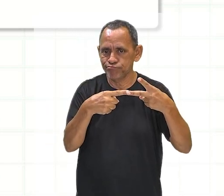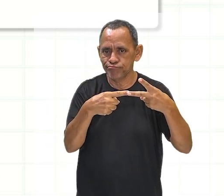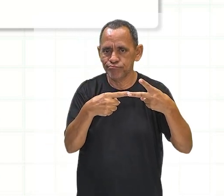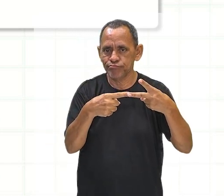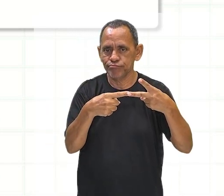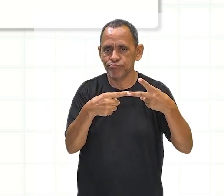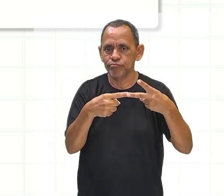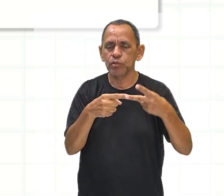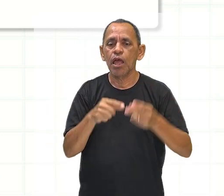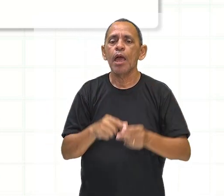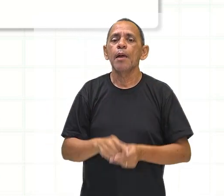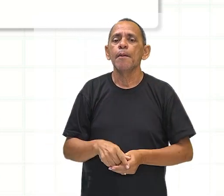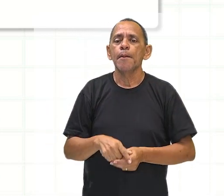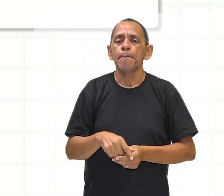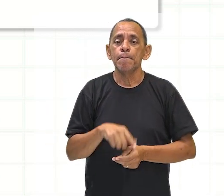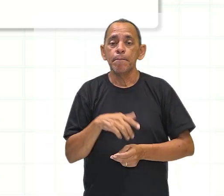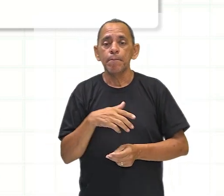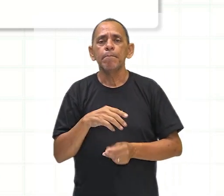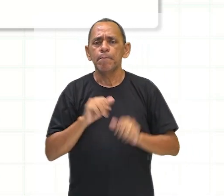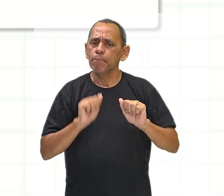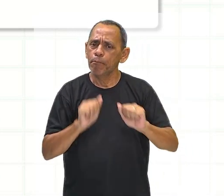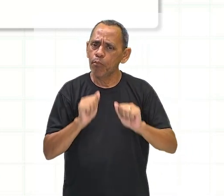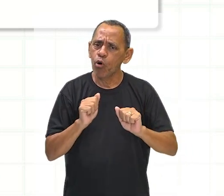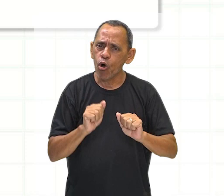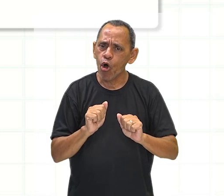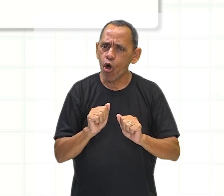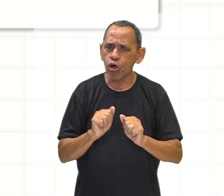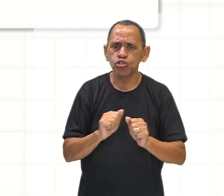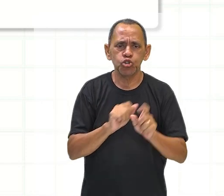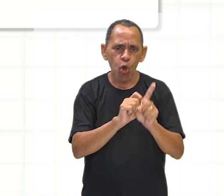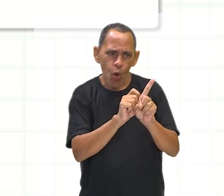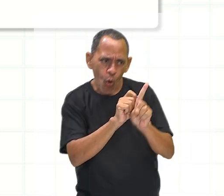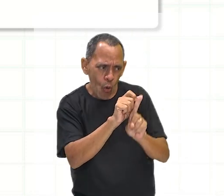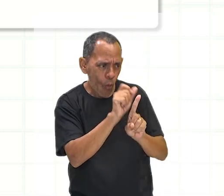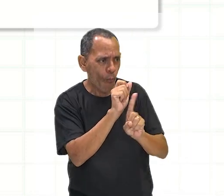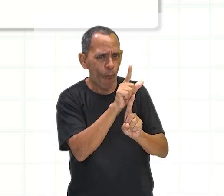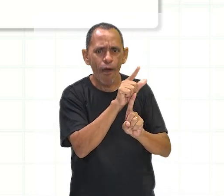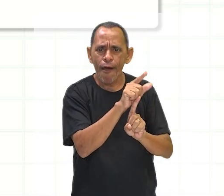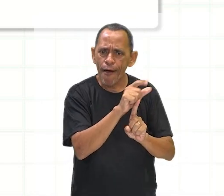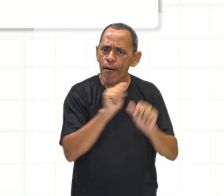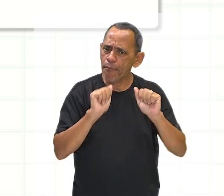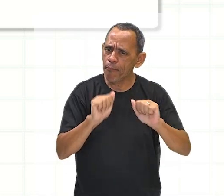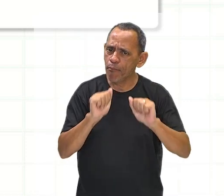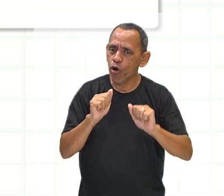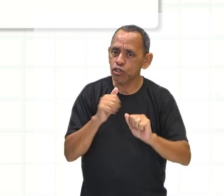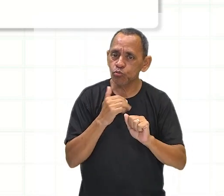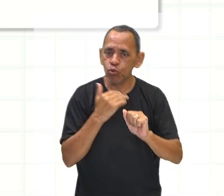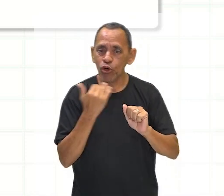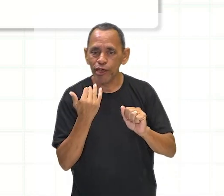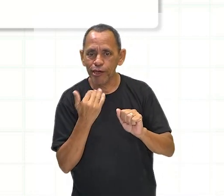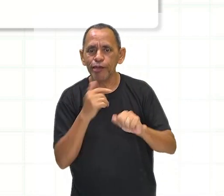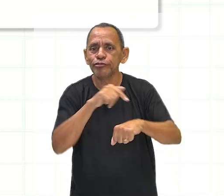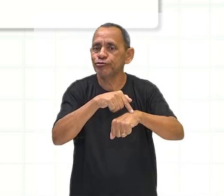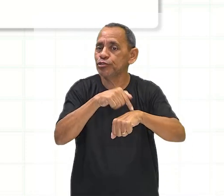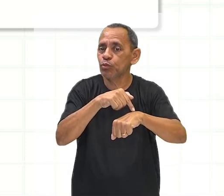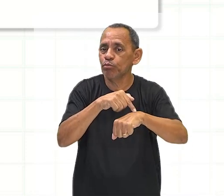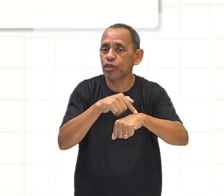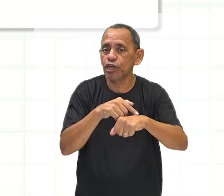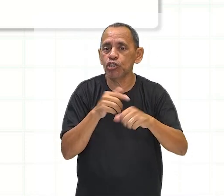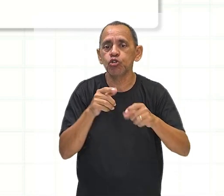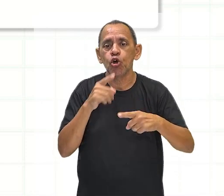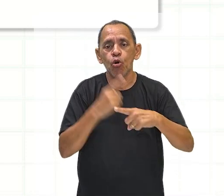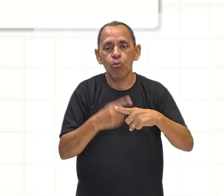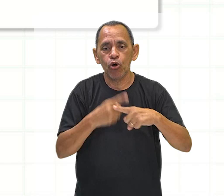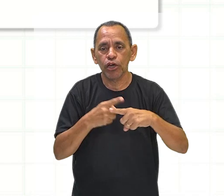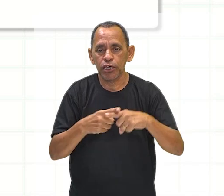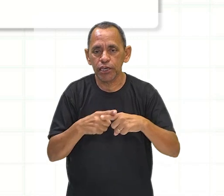eles não morram aí nesse caminho que eles precisam fazer até com que eles sejam lançados. E também ela vai ajudar o seu movimento, né? Ela vai